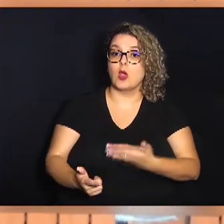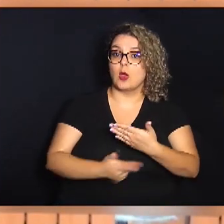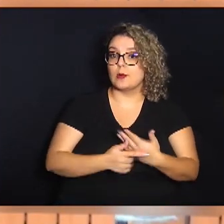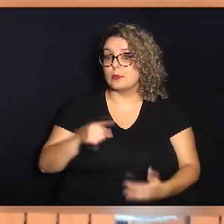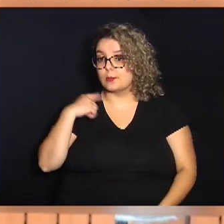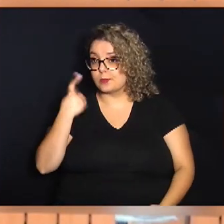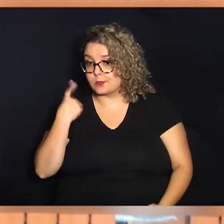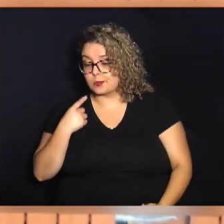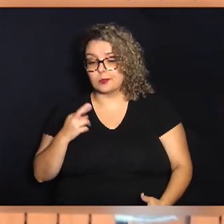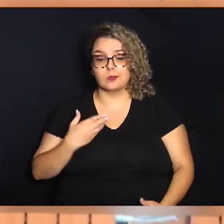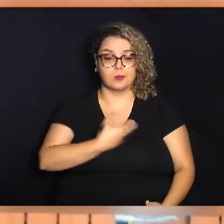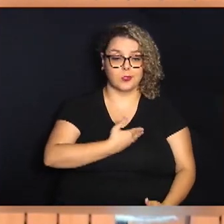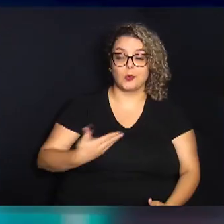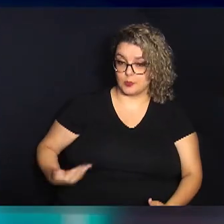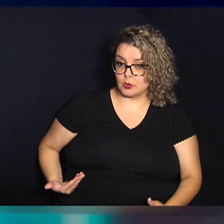quando a gente